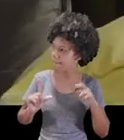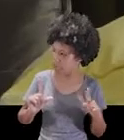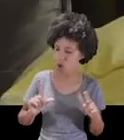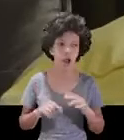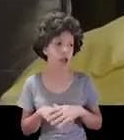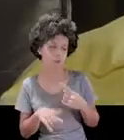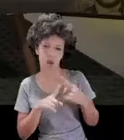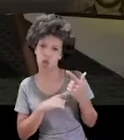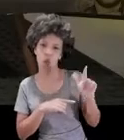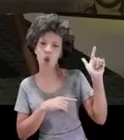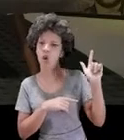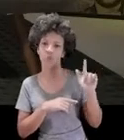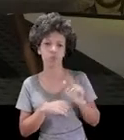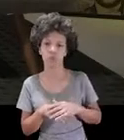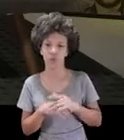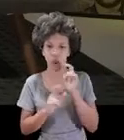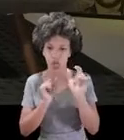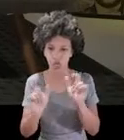como racha dos 11